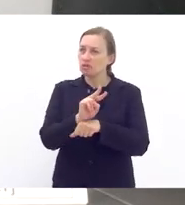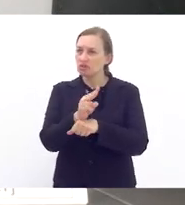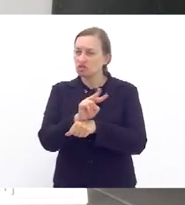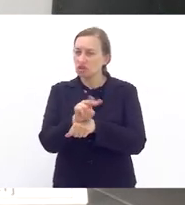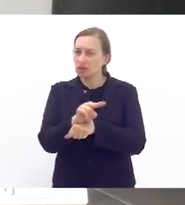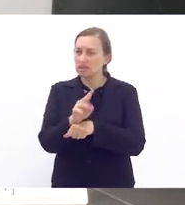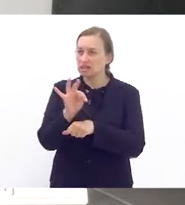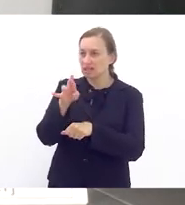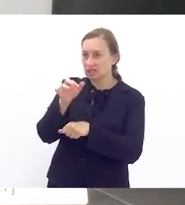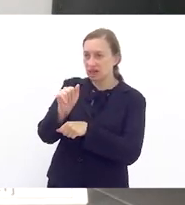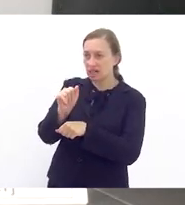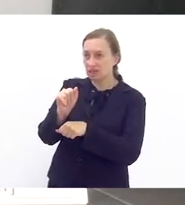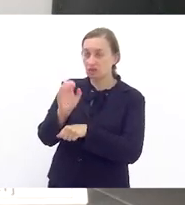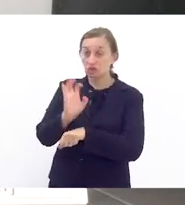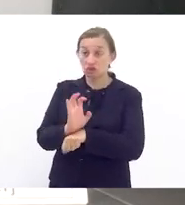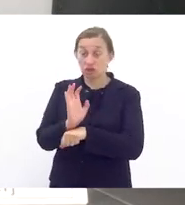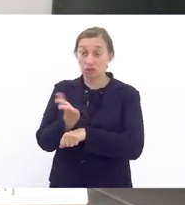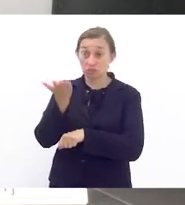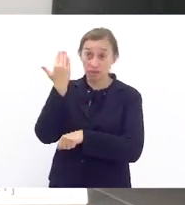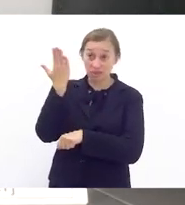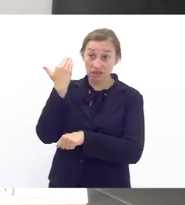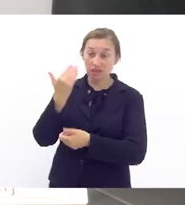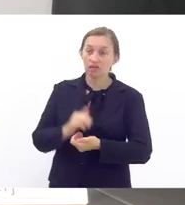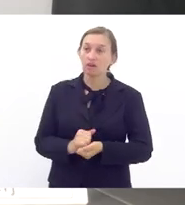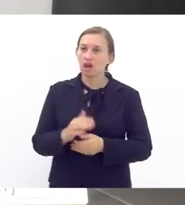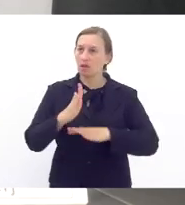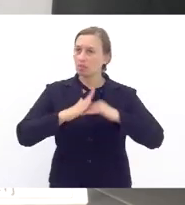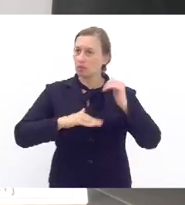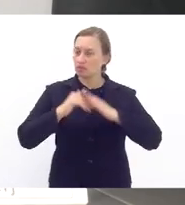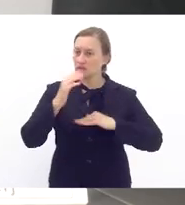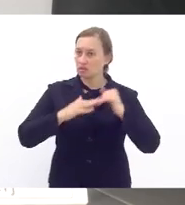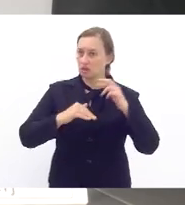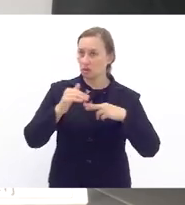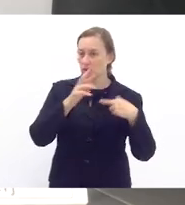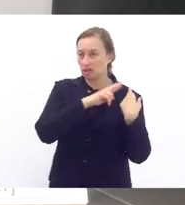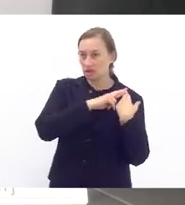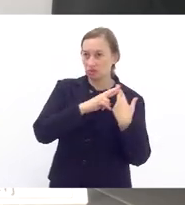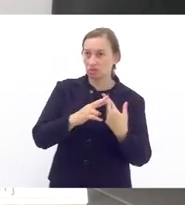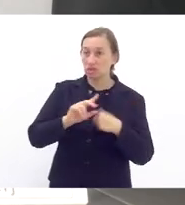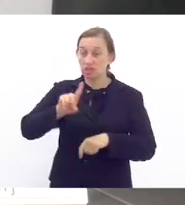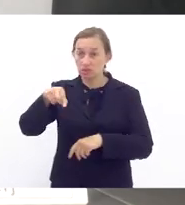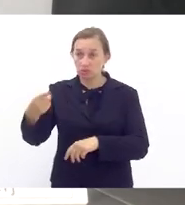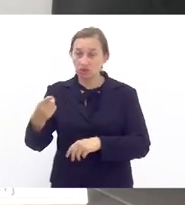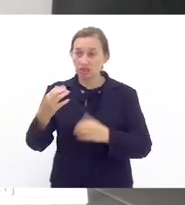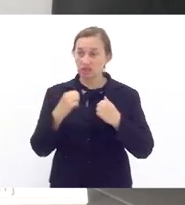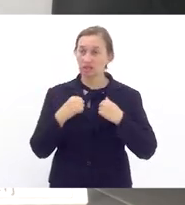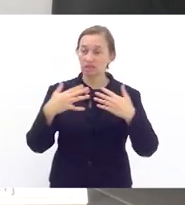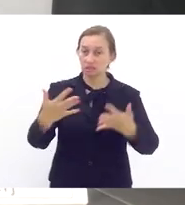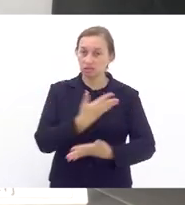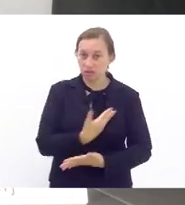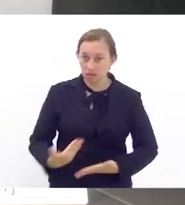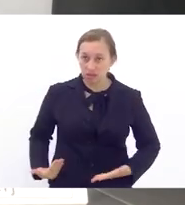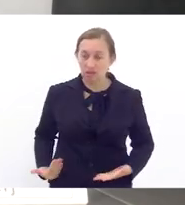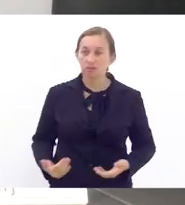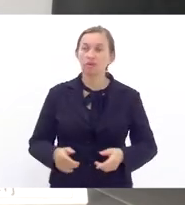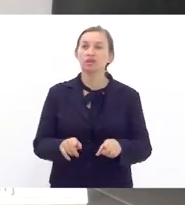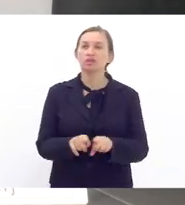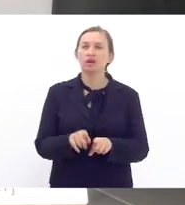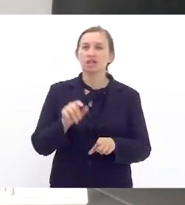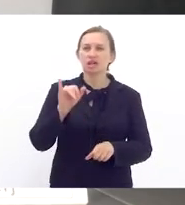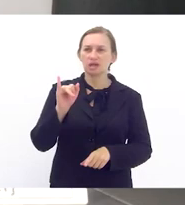Estado. E a profissional que era responsável, depois ela estava nessa audiência também, na